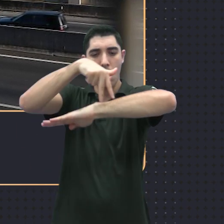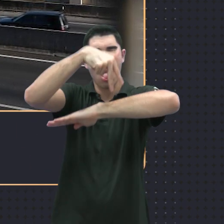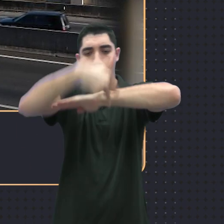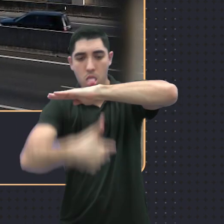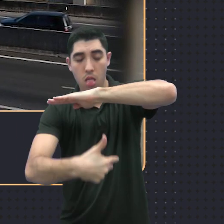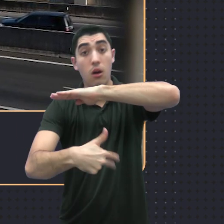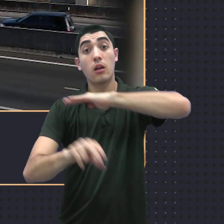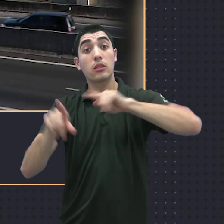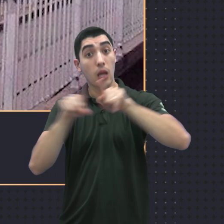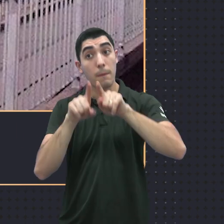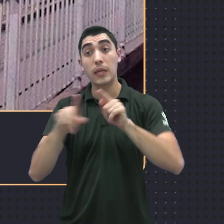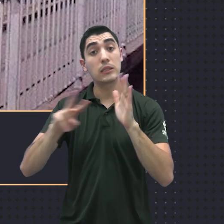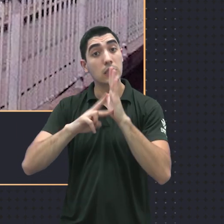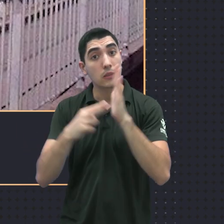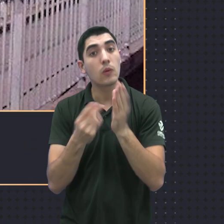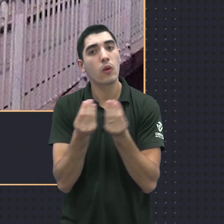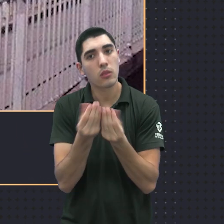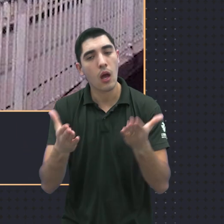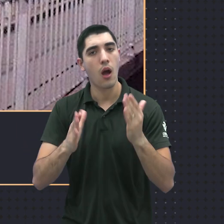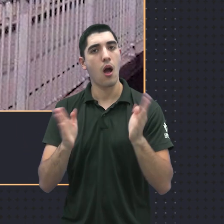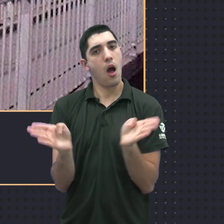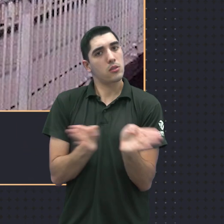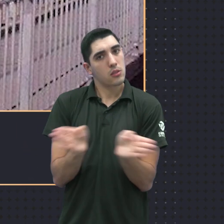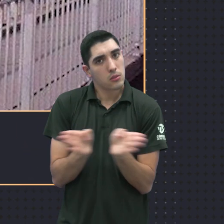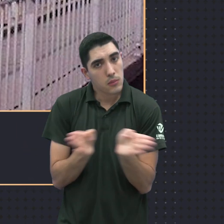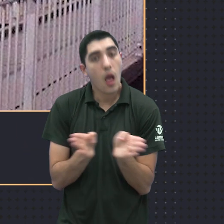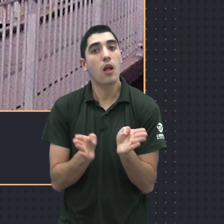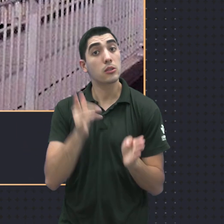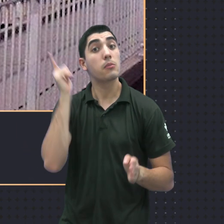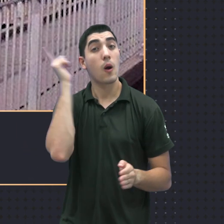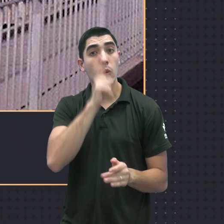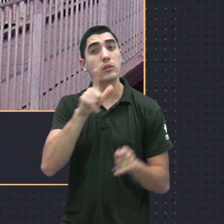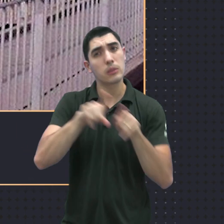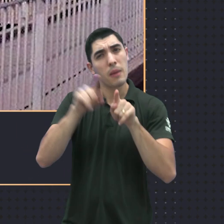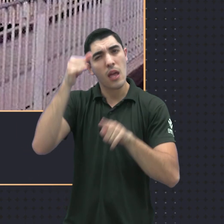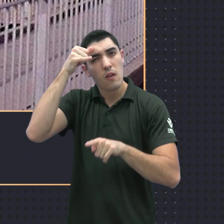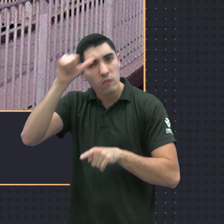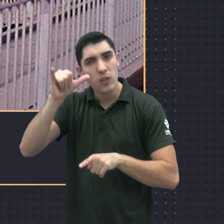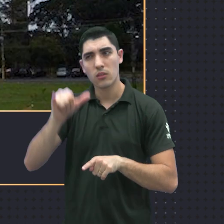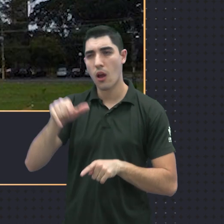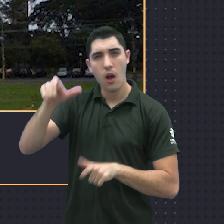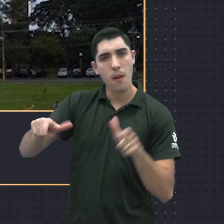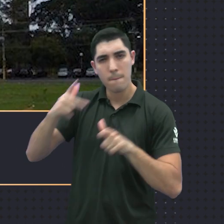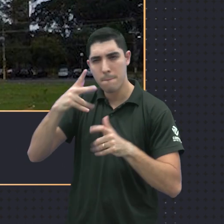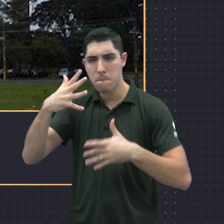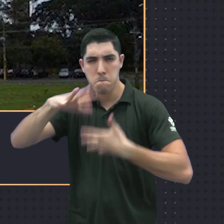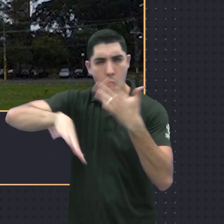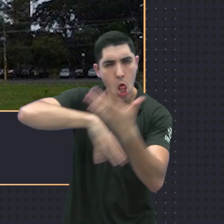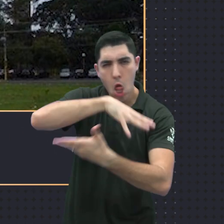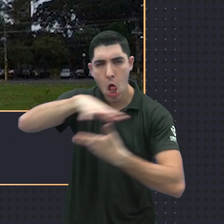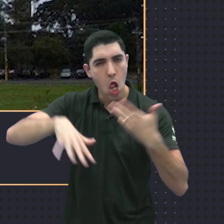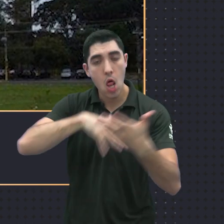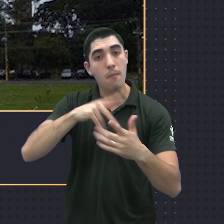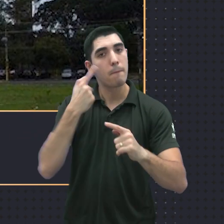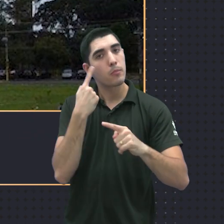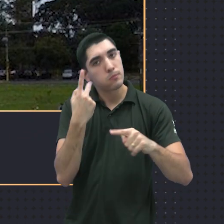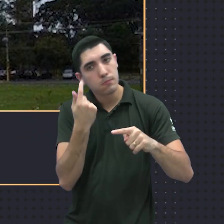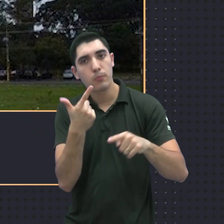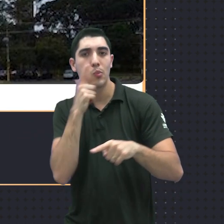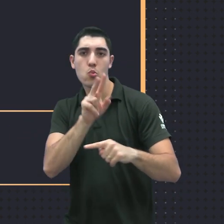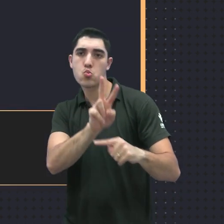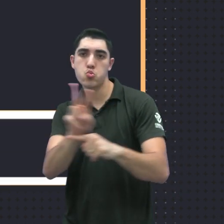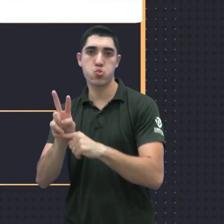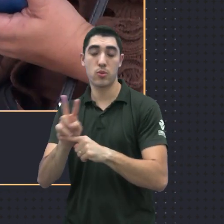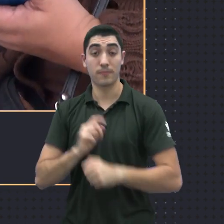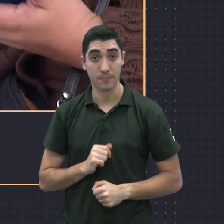grades também são estruturas de acessibilidade e ainda podem impedir o vandalismo, contribuindo com a preservação do patrimônio